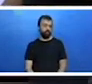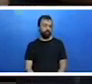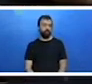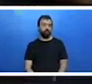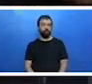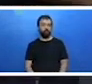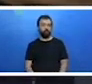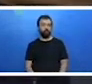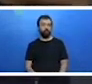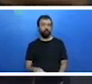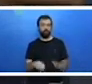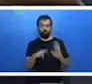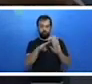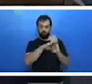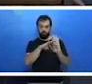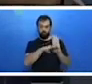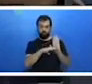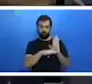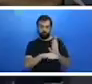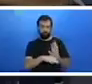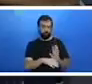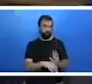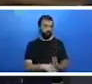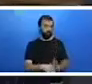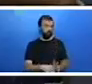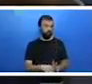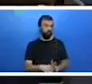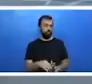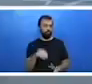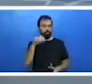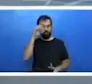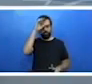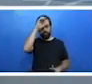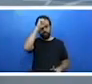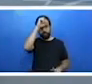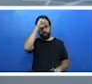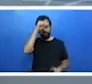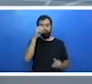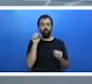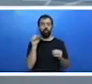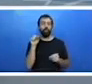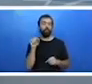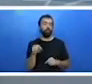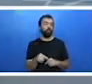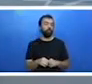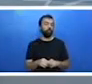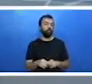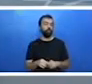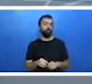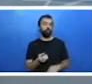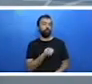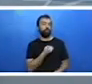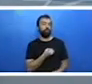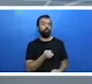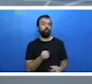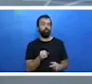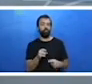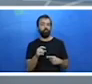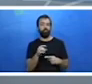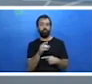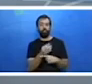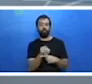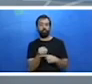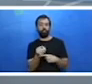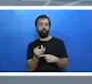Pessoal, a gente encerra essa aula por aqui. Nós vimos os números na representação decimal. Vocês têm que fazer a leitura